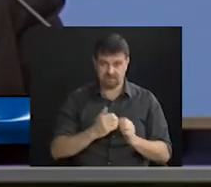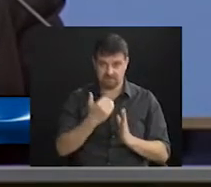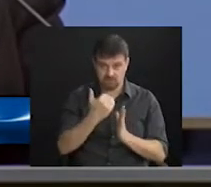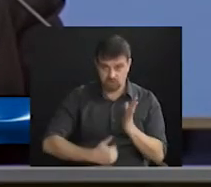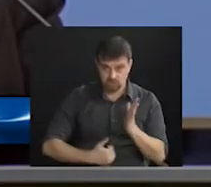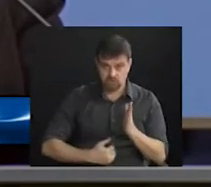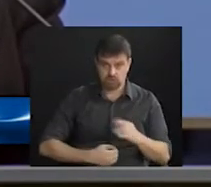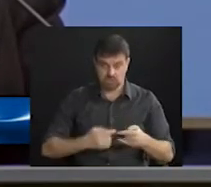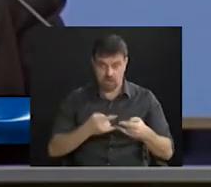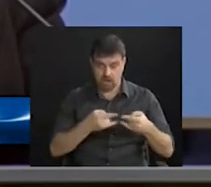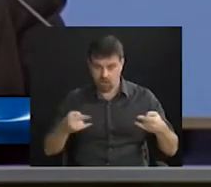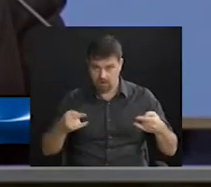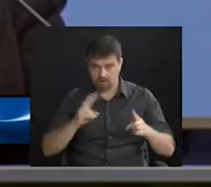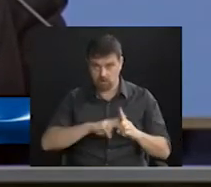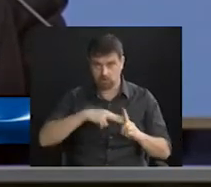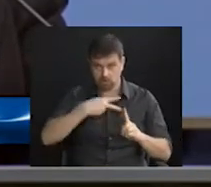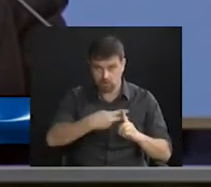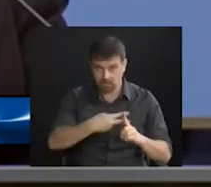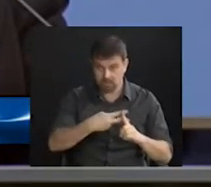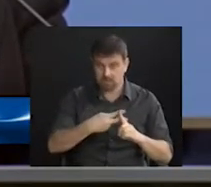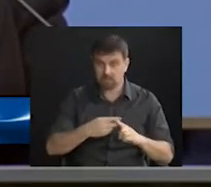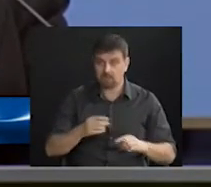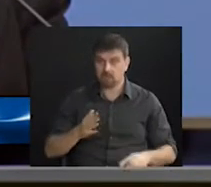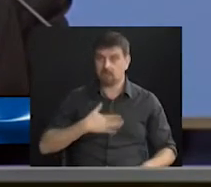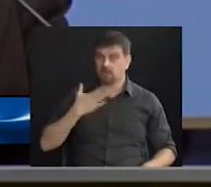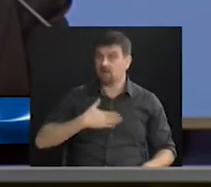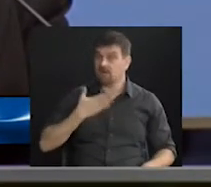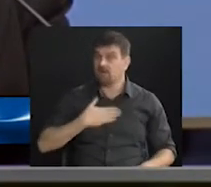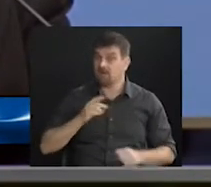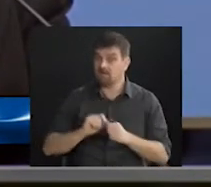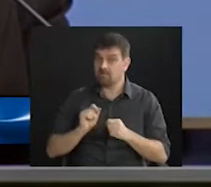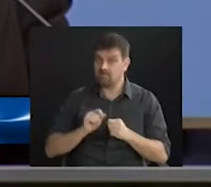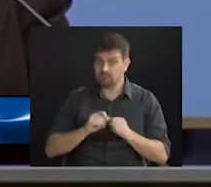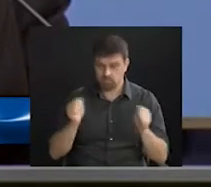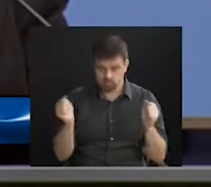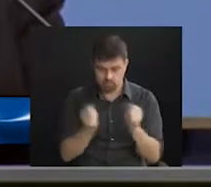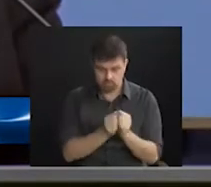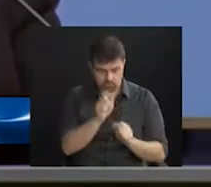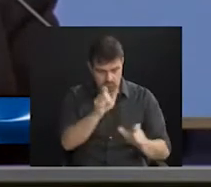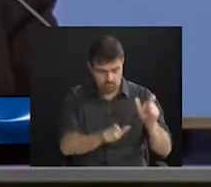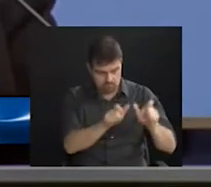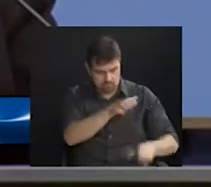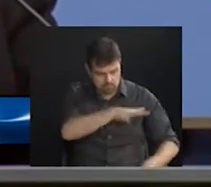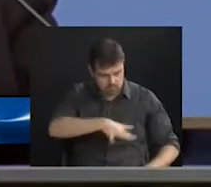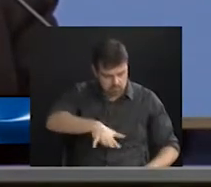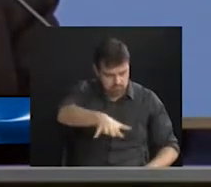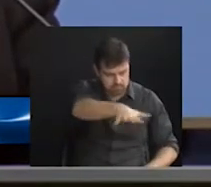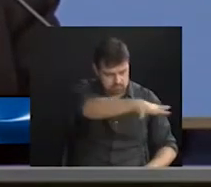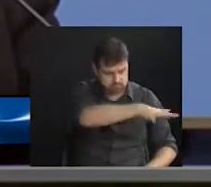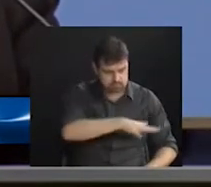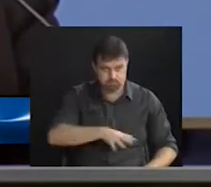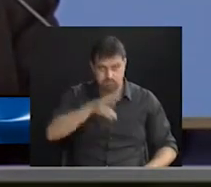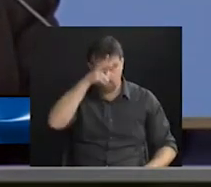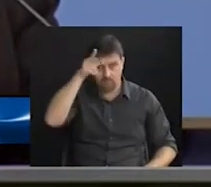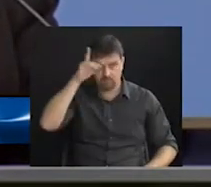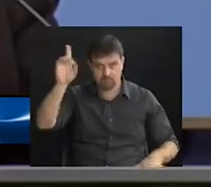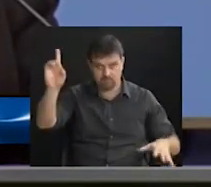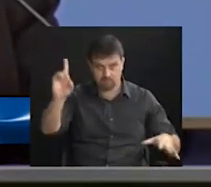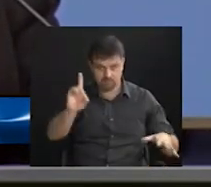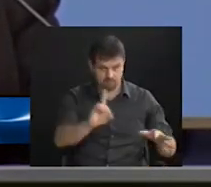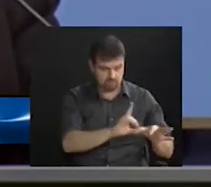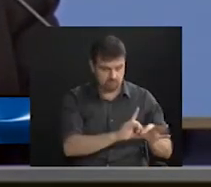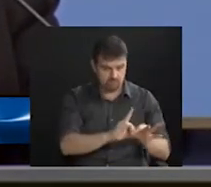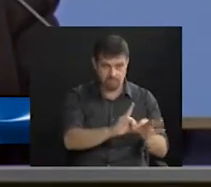retroativo não ele nos surpreendeu junto com os moradores simplesmente ele falou